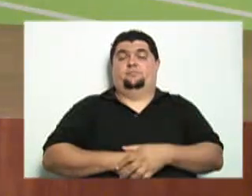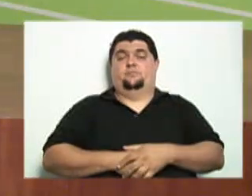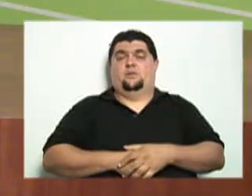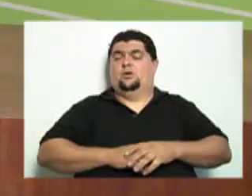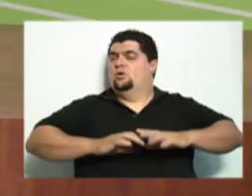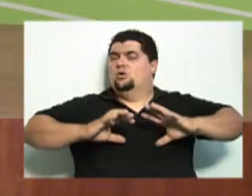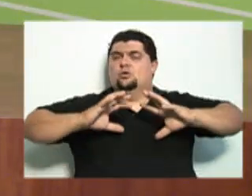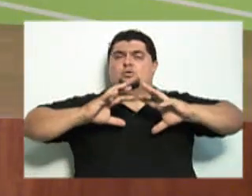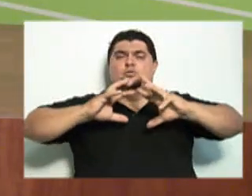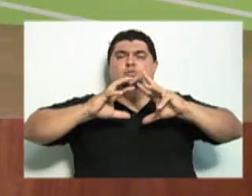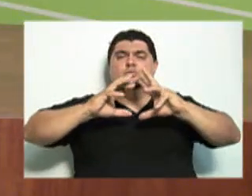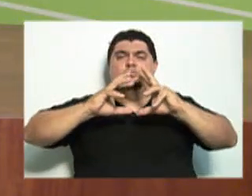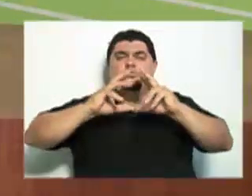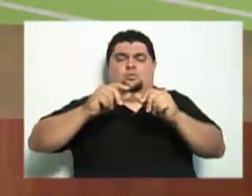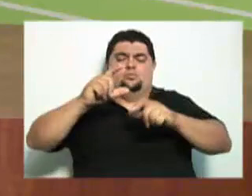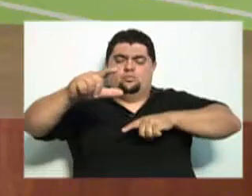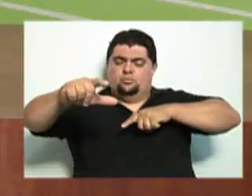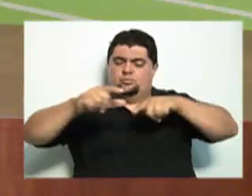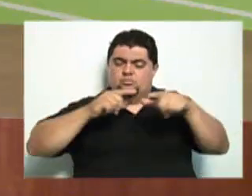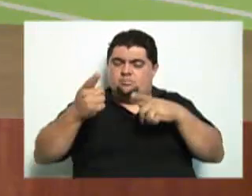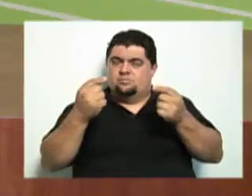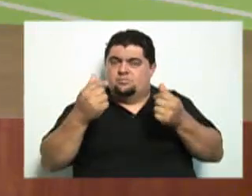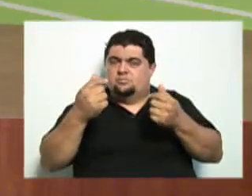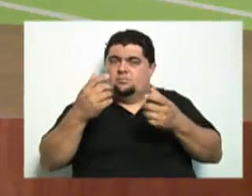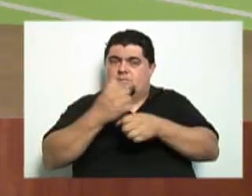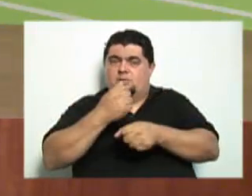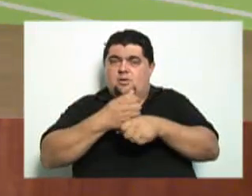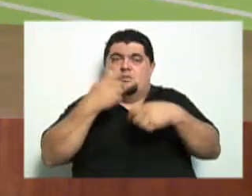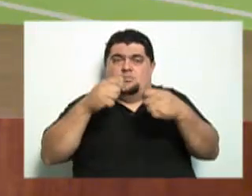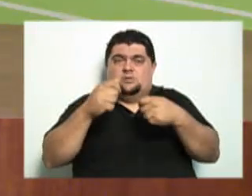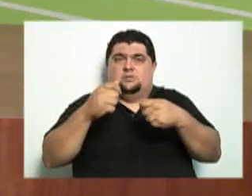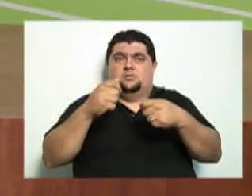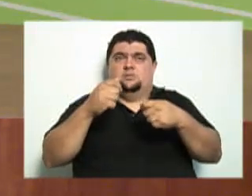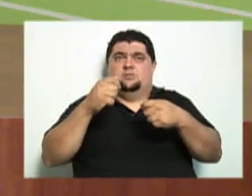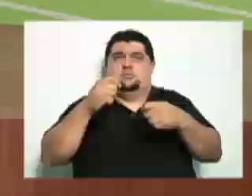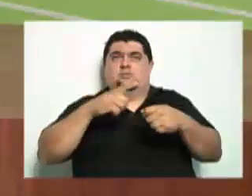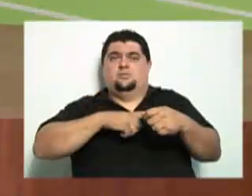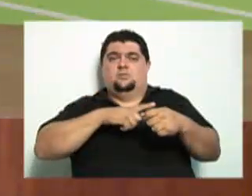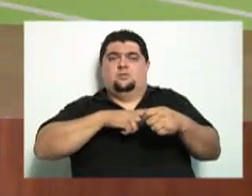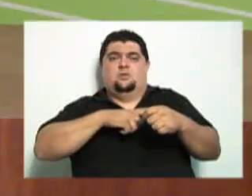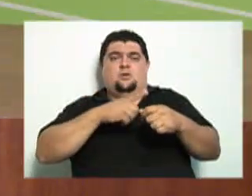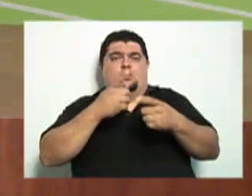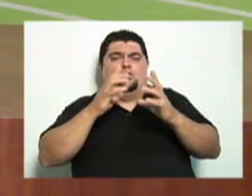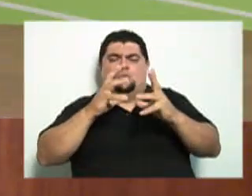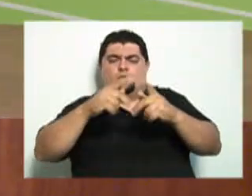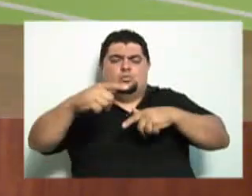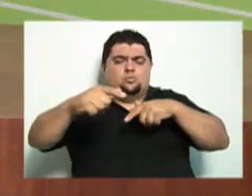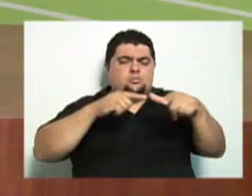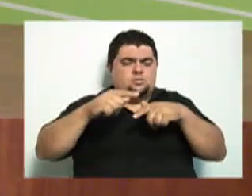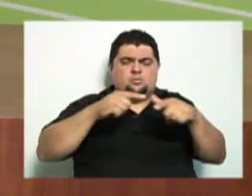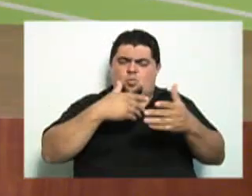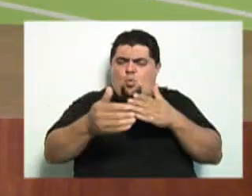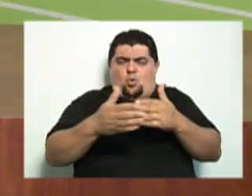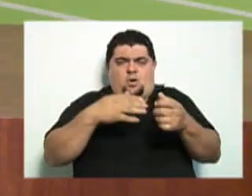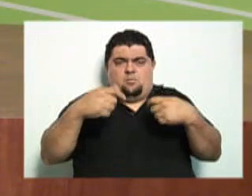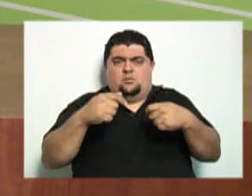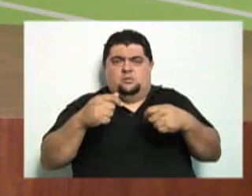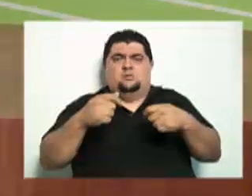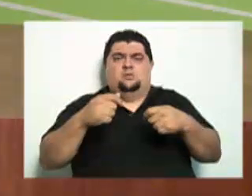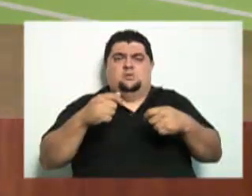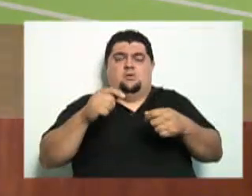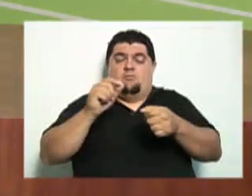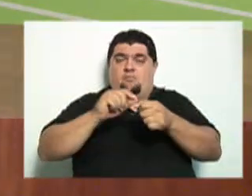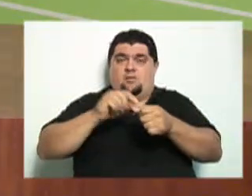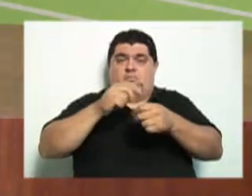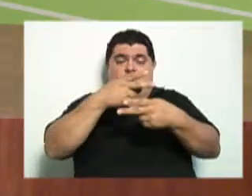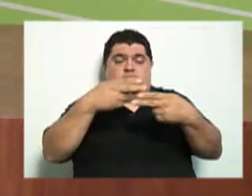toda atividade econômica depende de um recurso natural. Toda atividade econômica, seja ela qual for, depende de uma